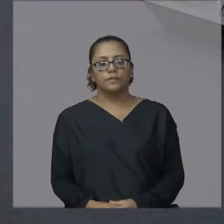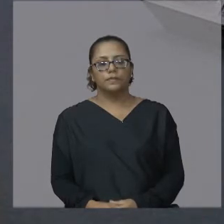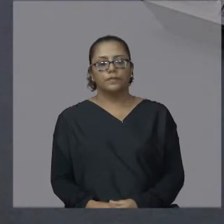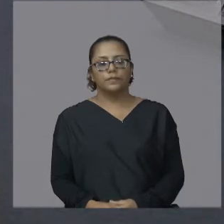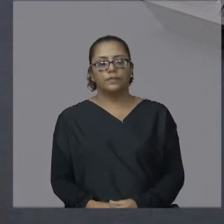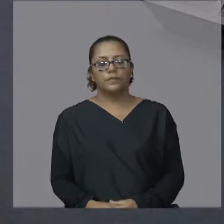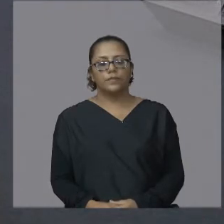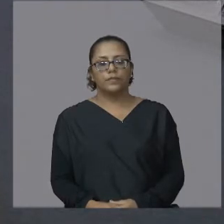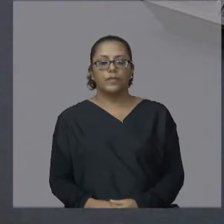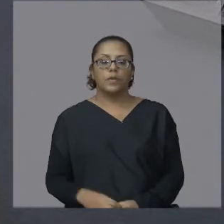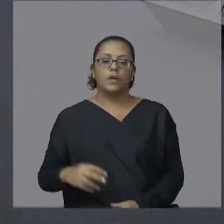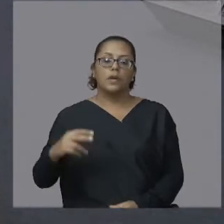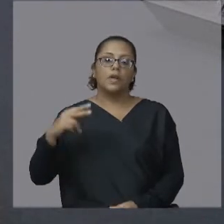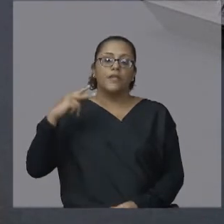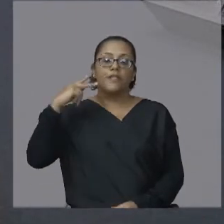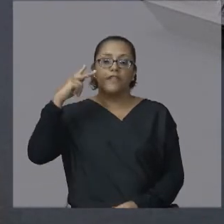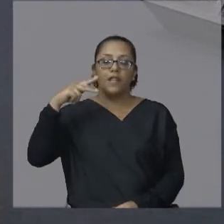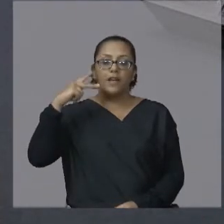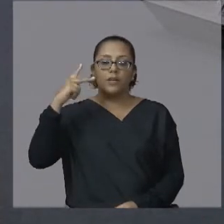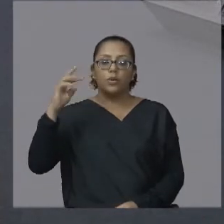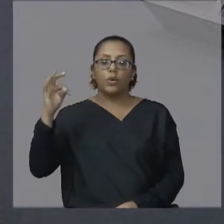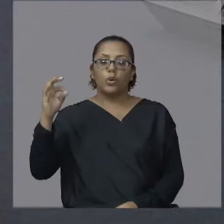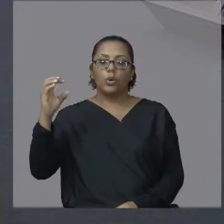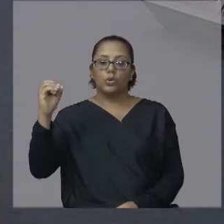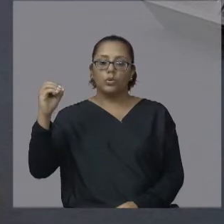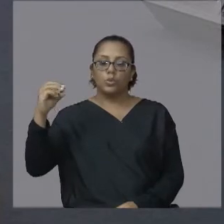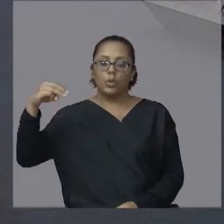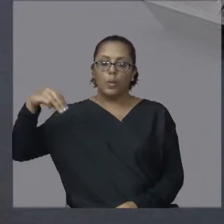Vereador Tomás Henrique.